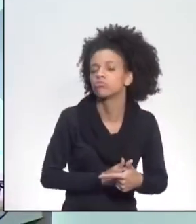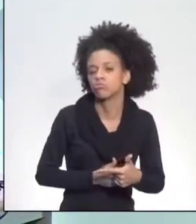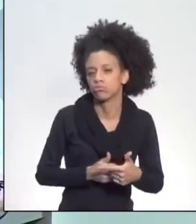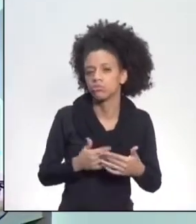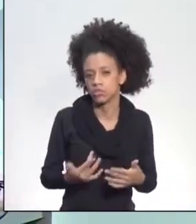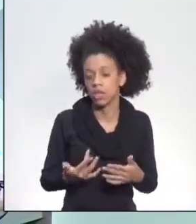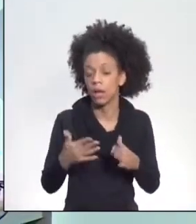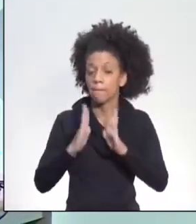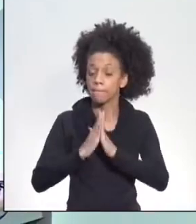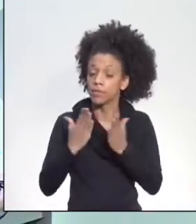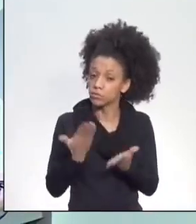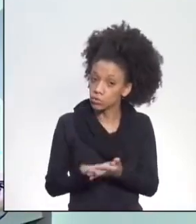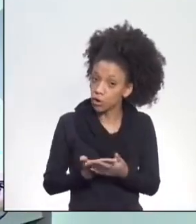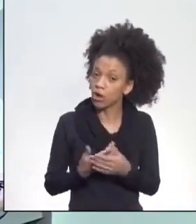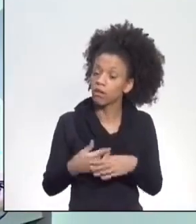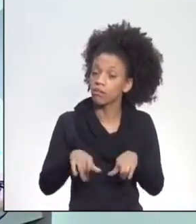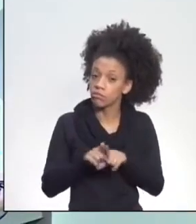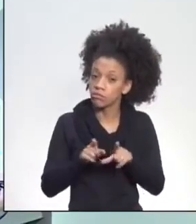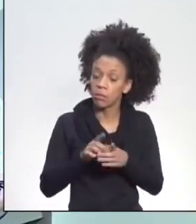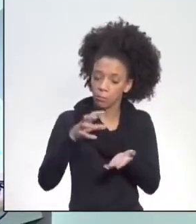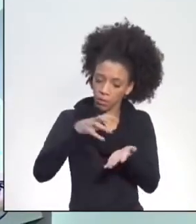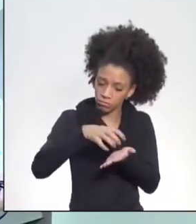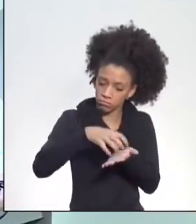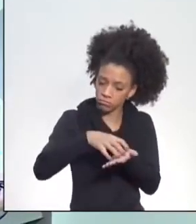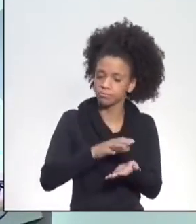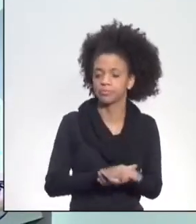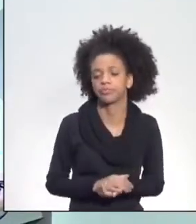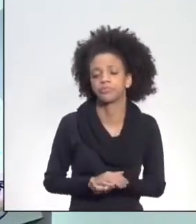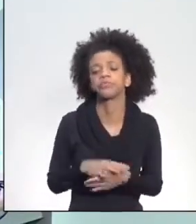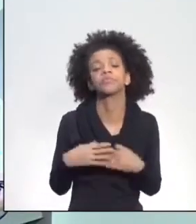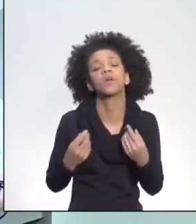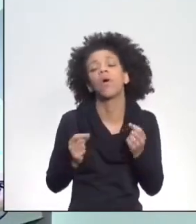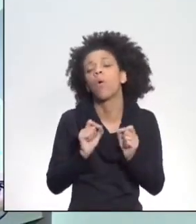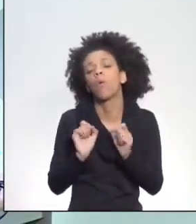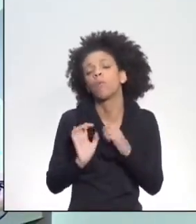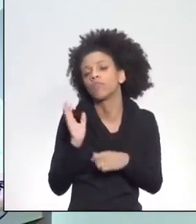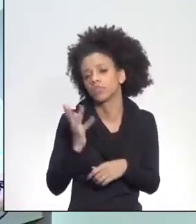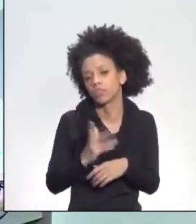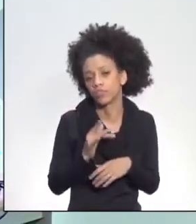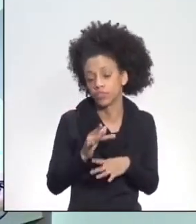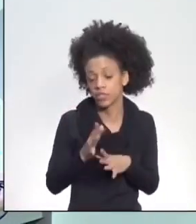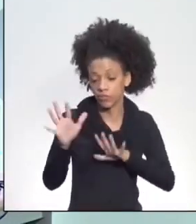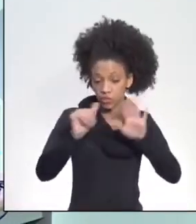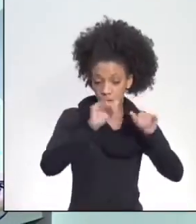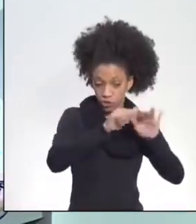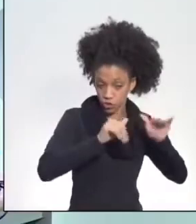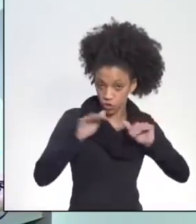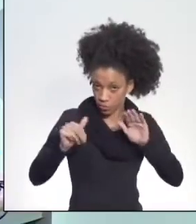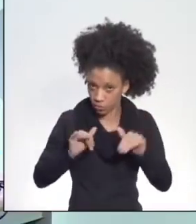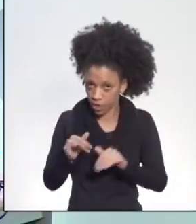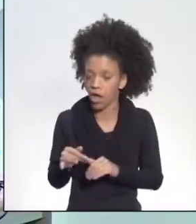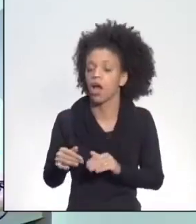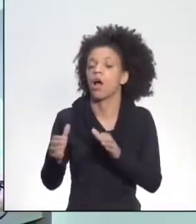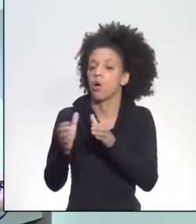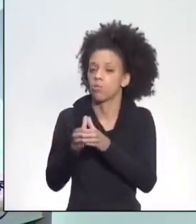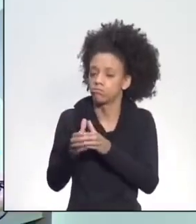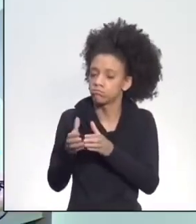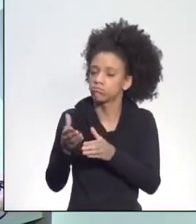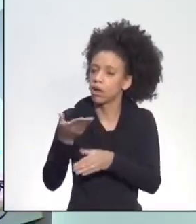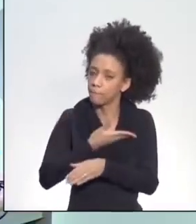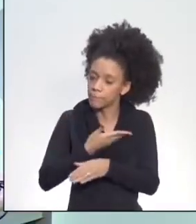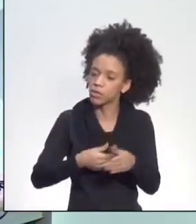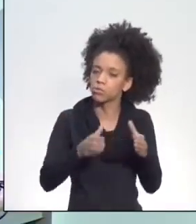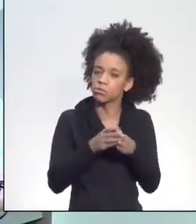para a sua escola e para a comunidade toda ali do entorno. Então, o que você vai fazer? Você vai se juntar com seus colegas, com seus professores, vai pedir autorização da